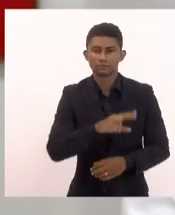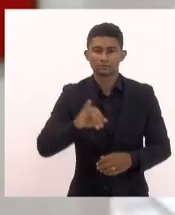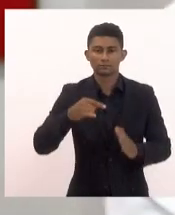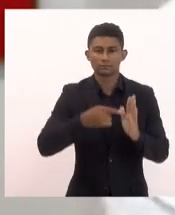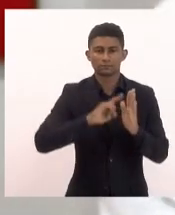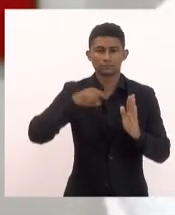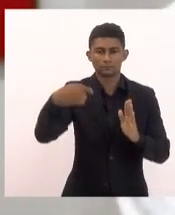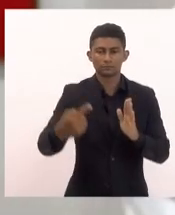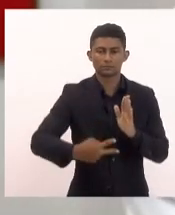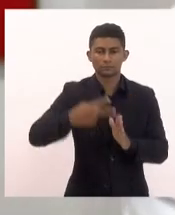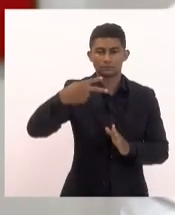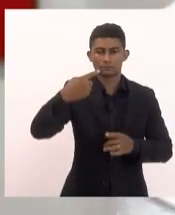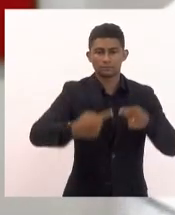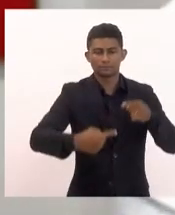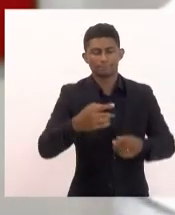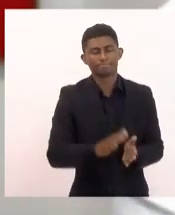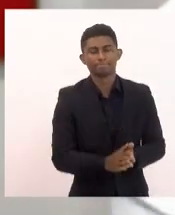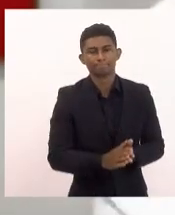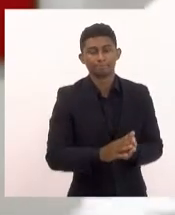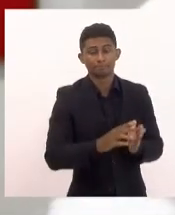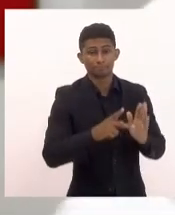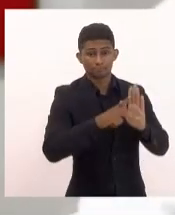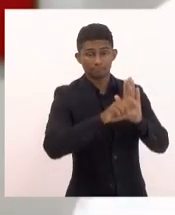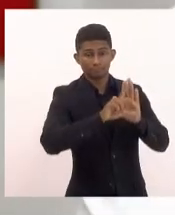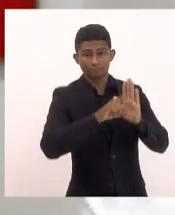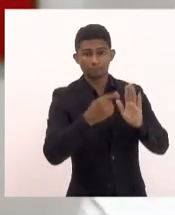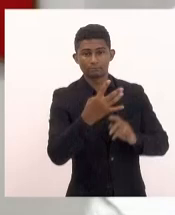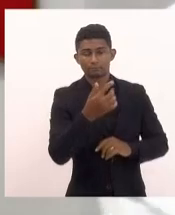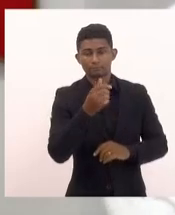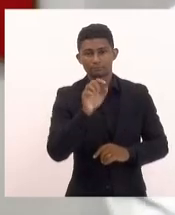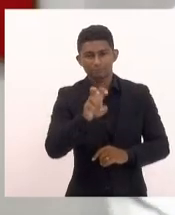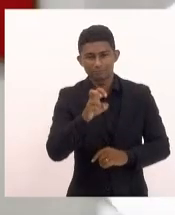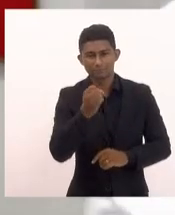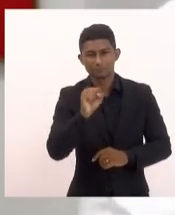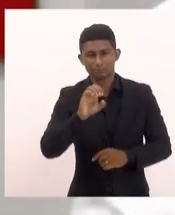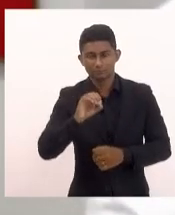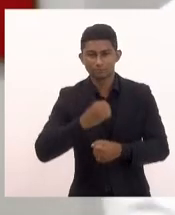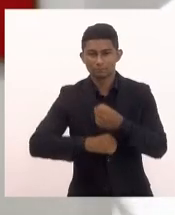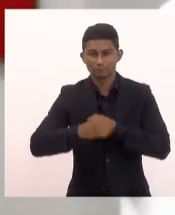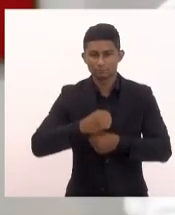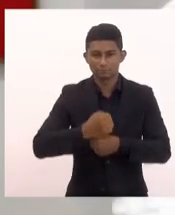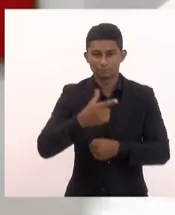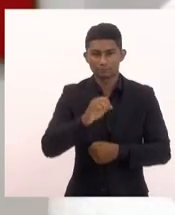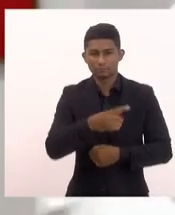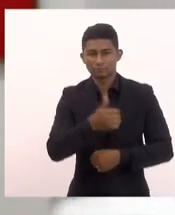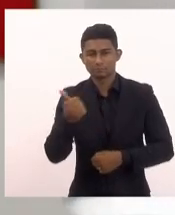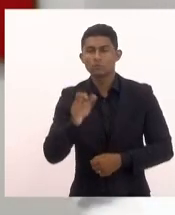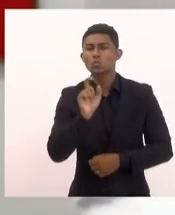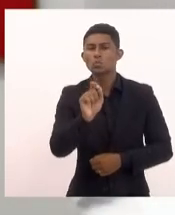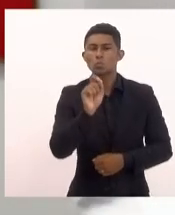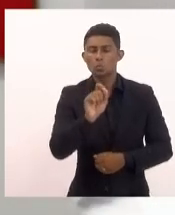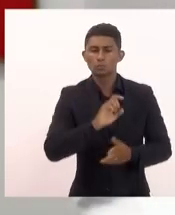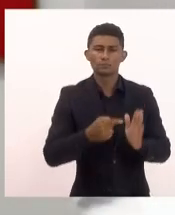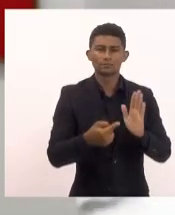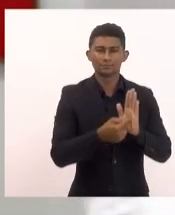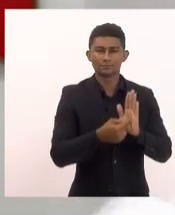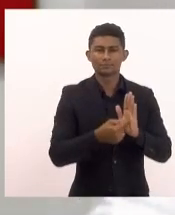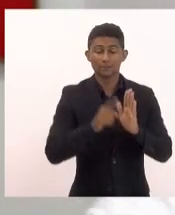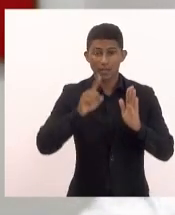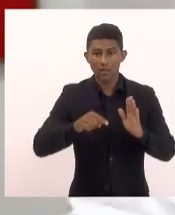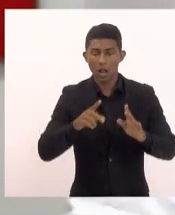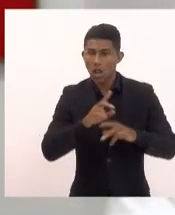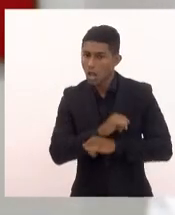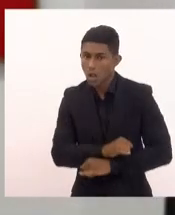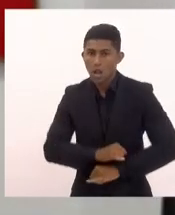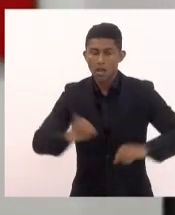segunda discussão. Projeto de Lei 4580, de 21, de autoria da deputada Lucinha e Luiz Paulo. Institui Programa de Alerta para o Desaparecimento e